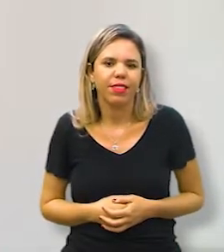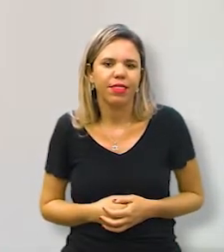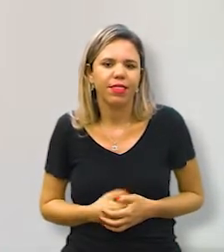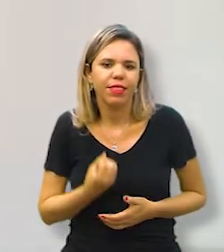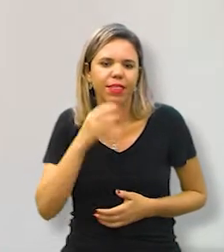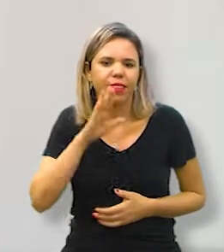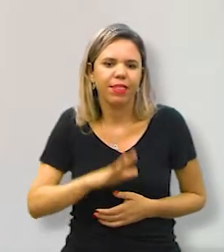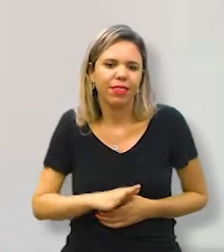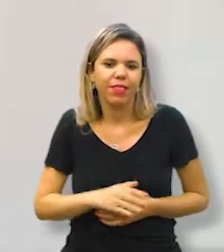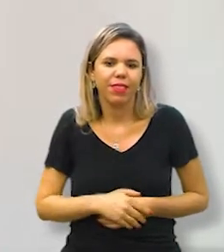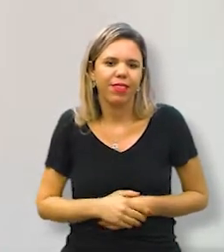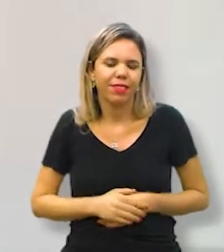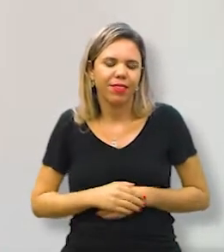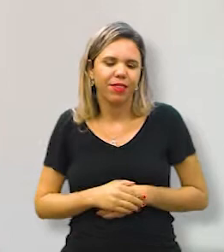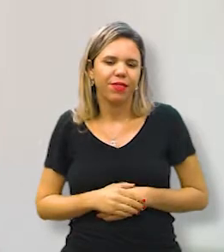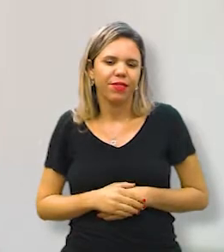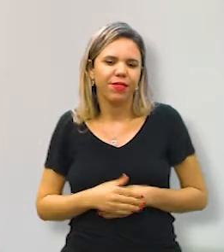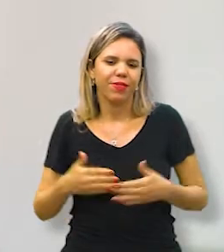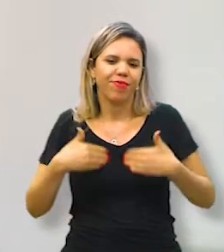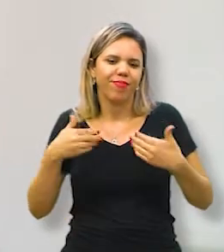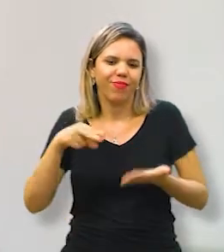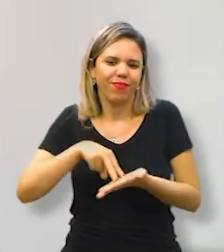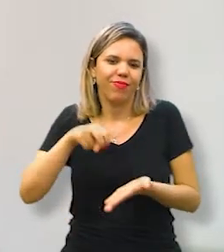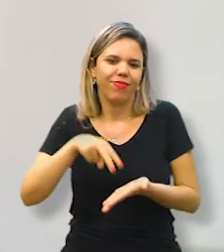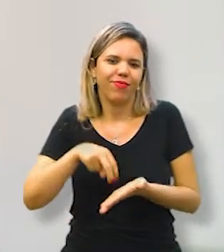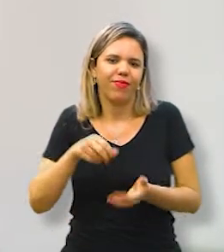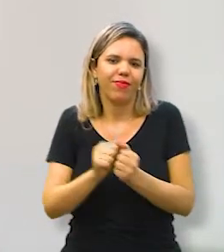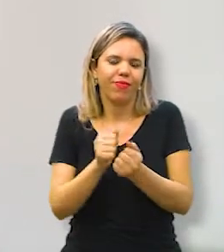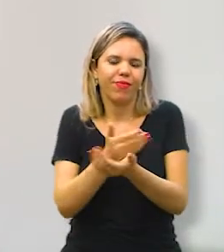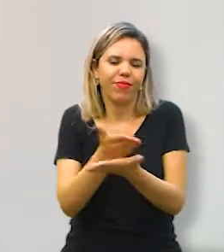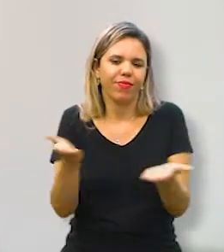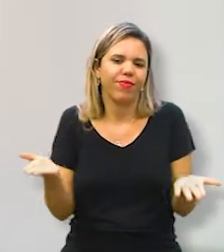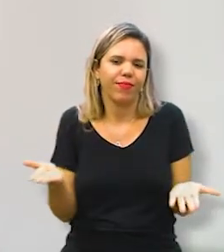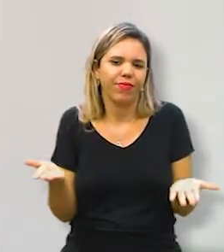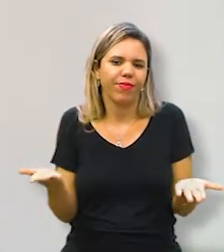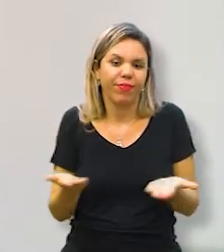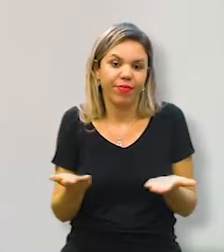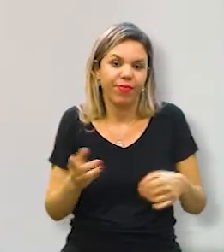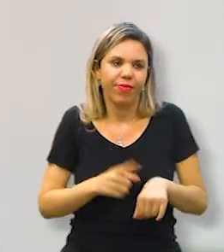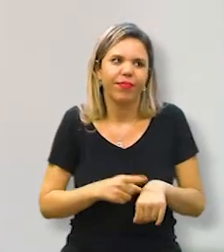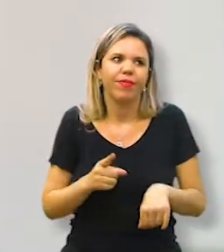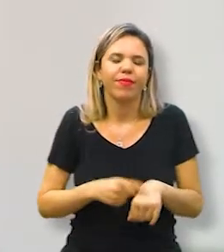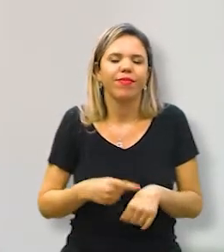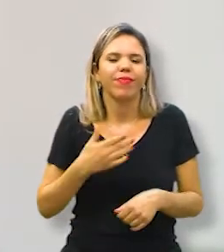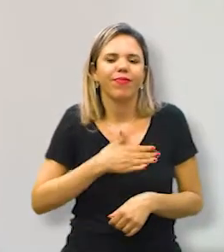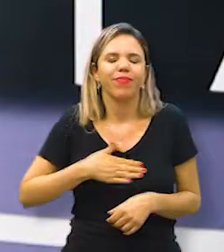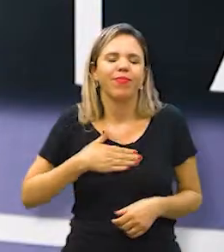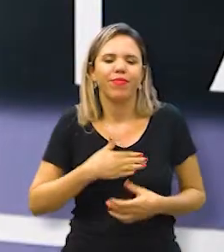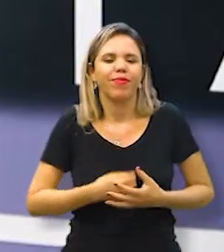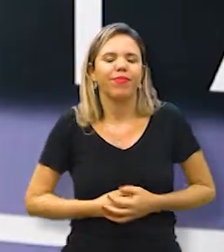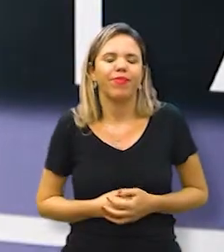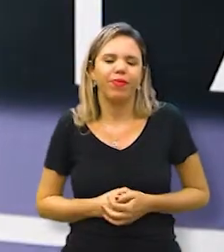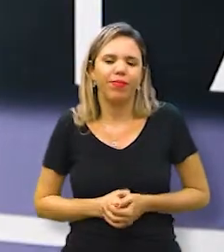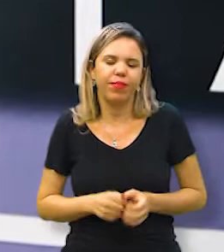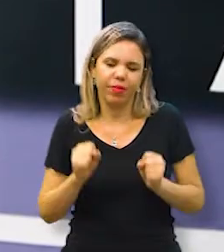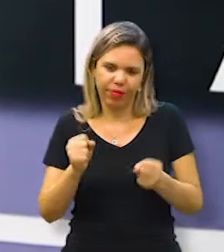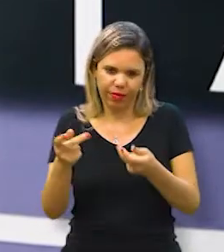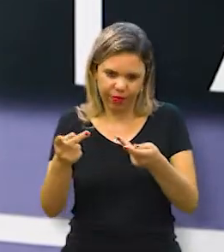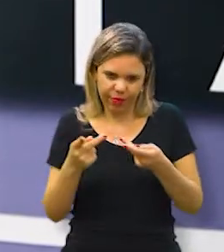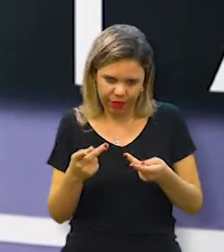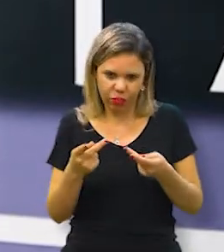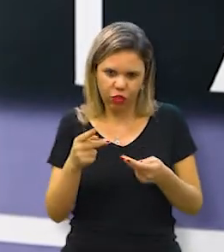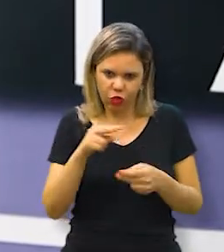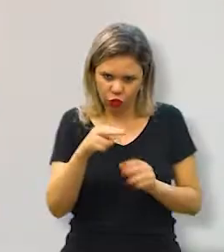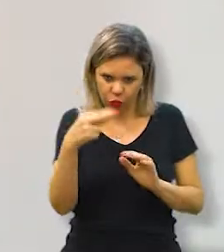Boa tarde. Estou contente de estar junto de vocês nesse momento agradável. Eu posso chamar a senhora de Dona